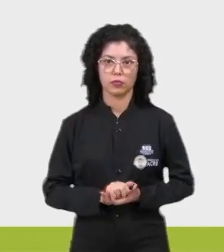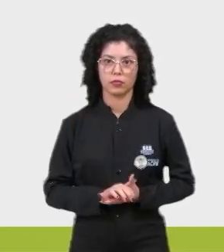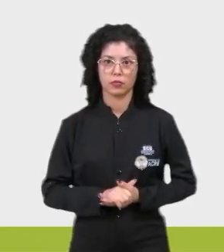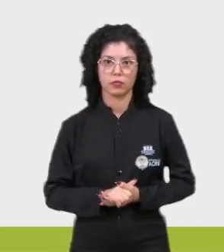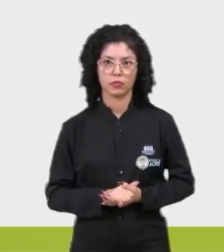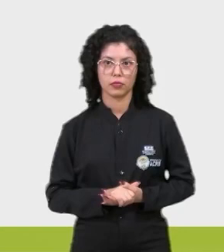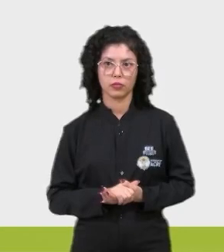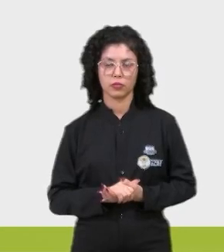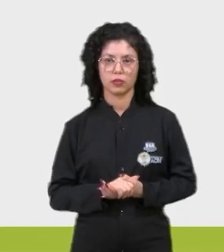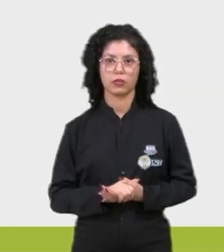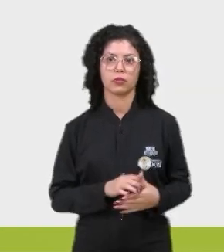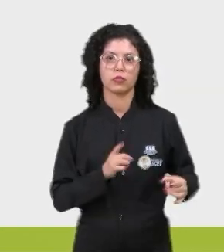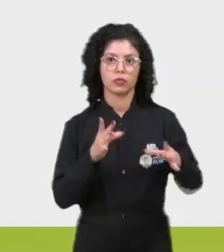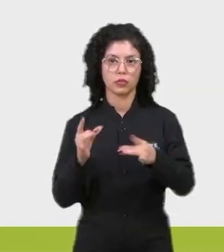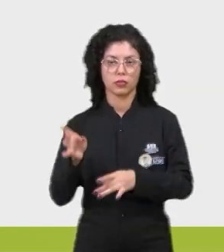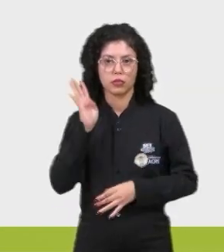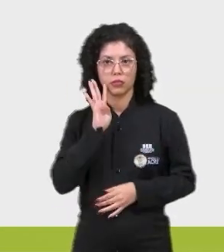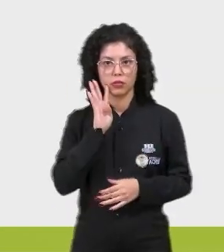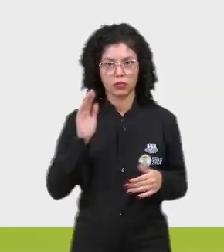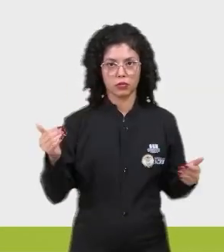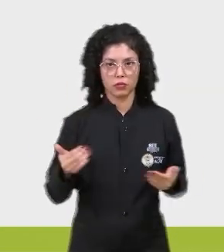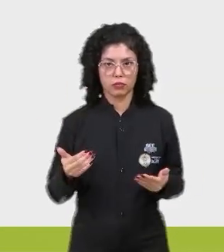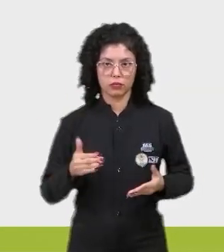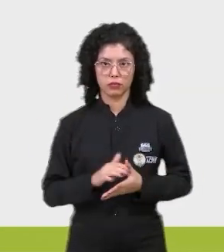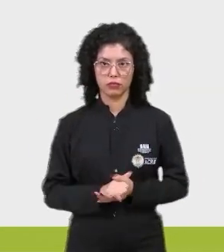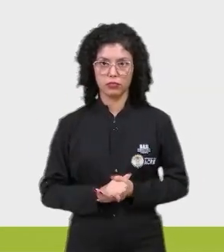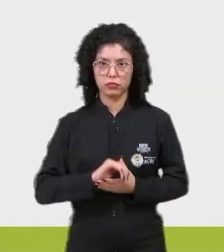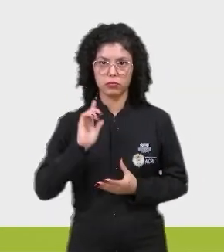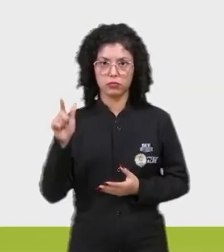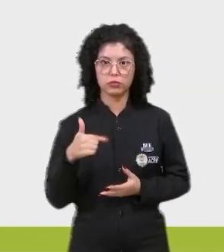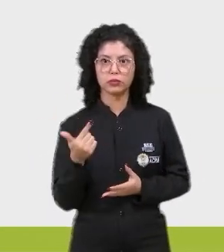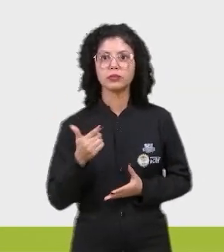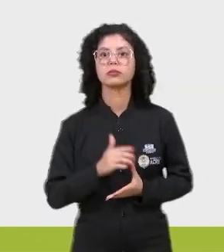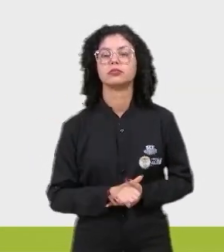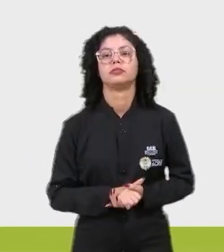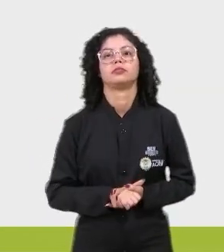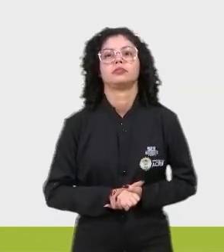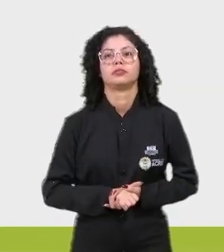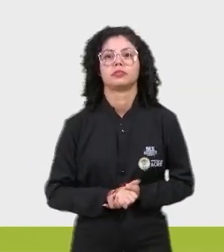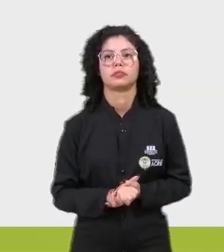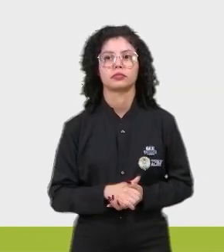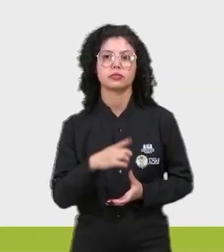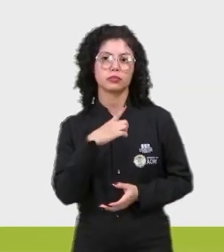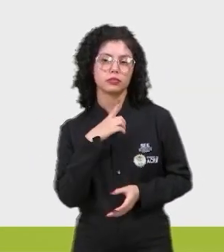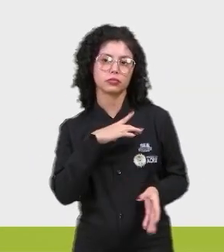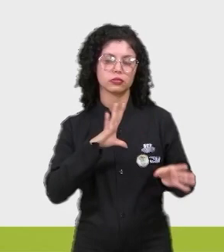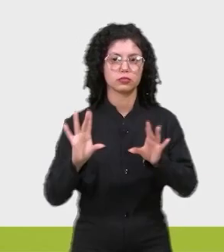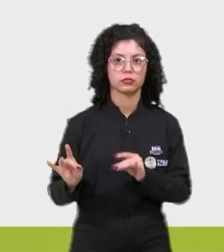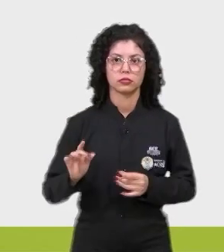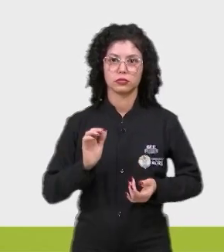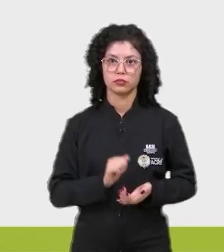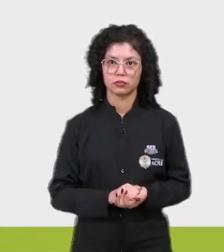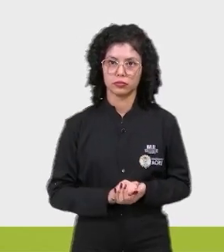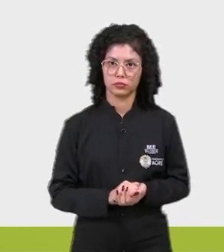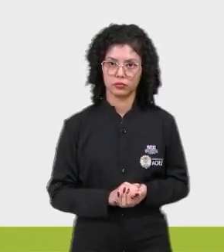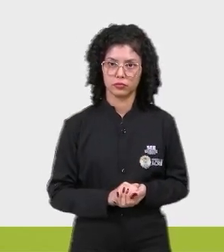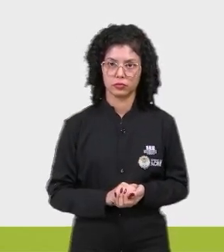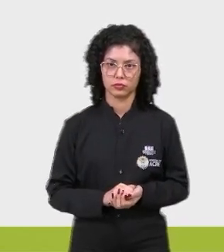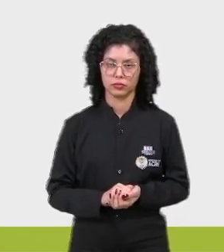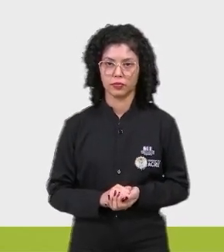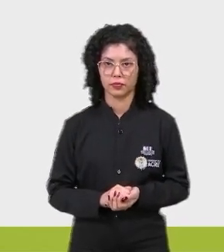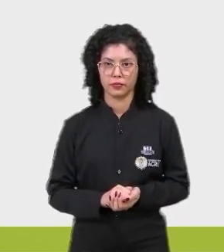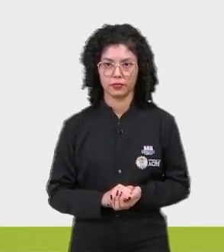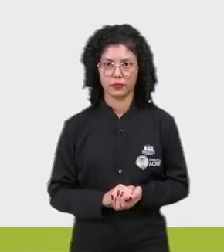documentário, tá? É a dica legal de hoje. Próximo, aqui nós vamos trabalhar o